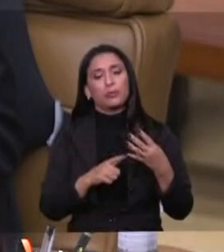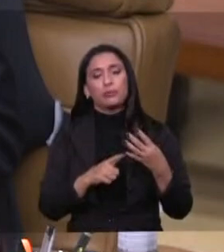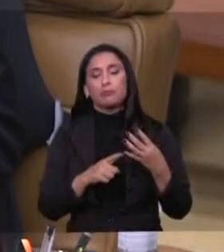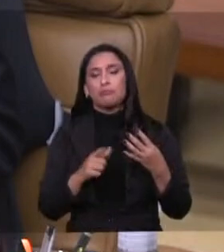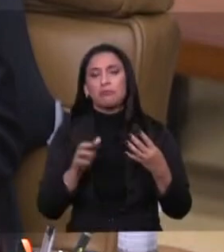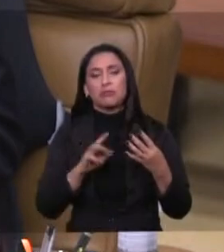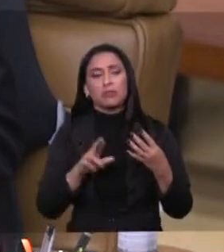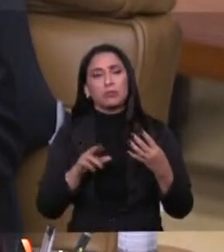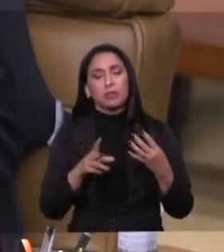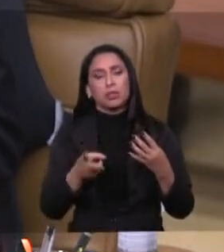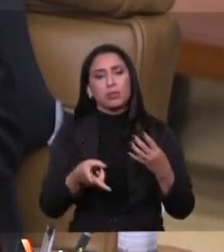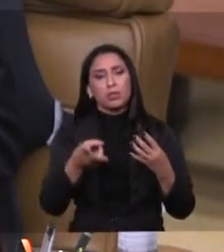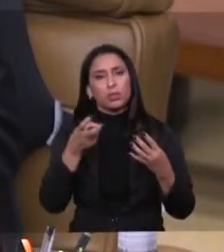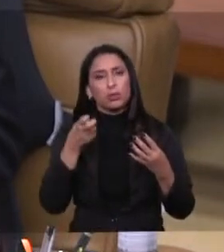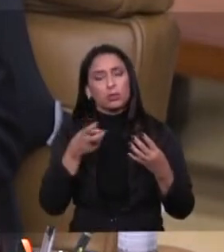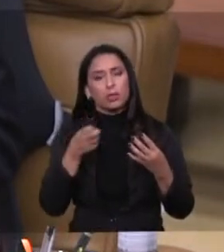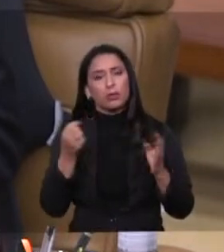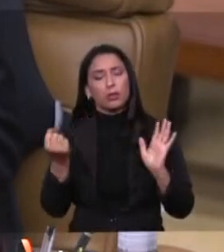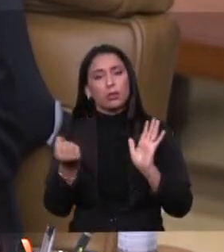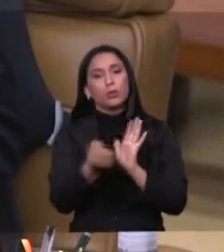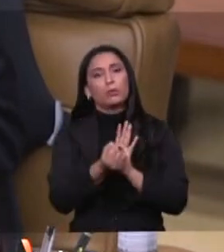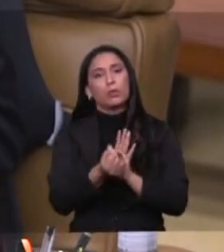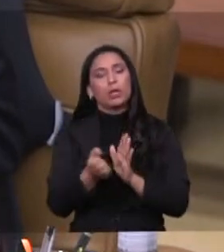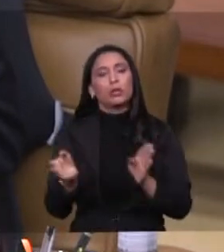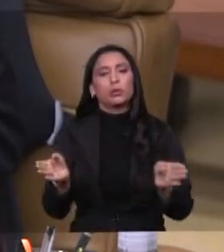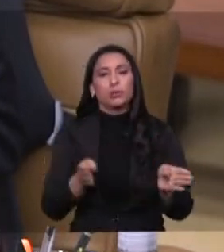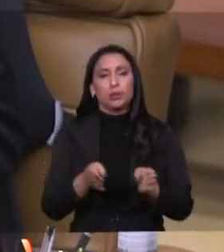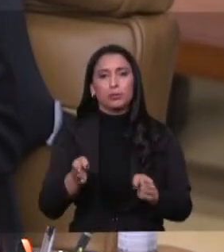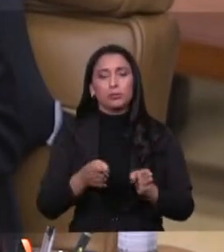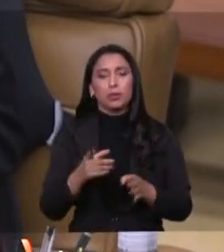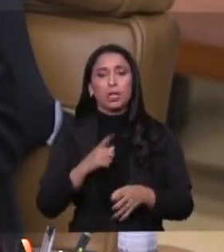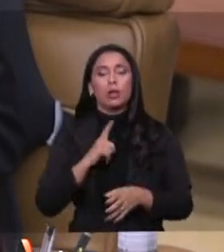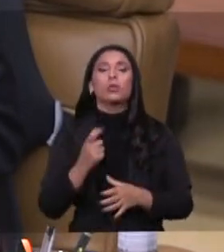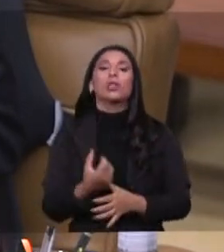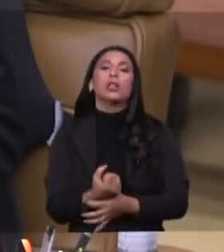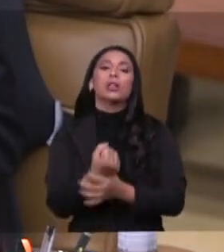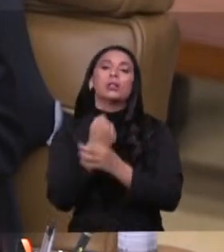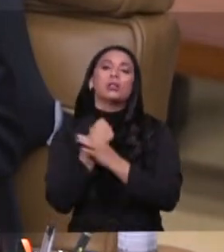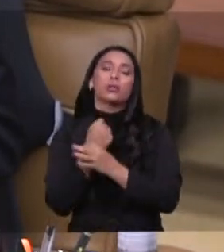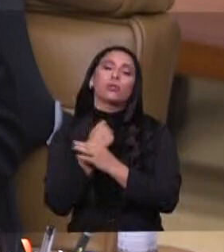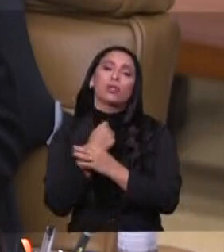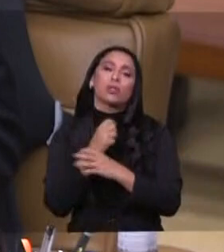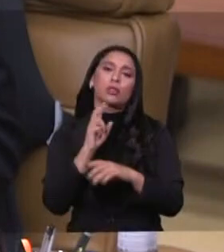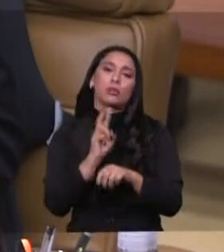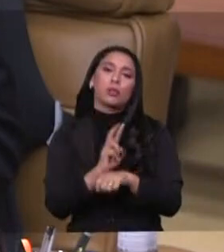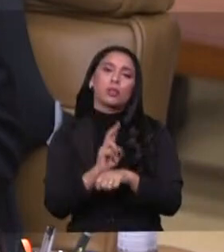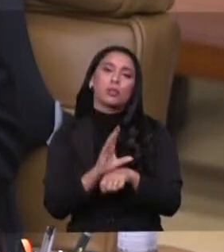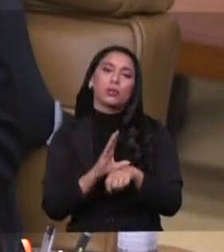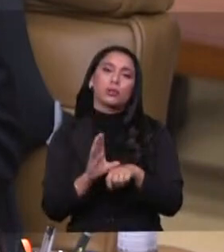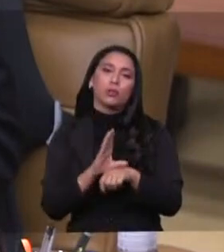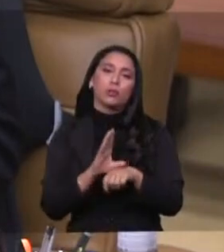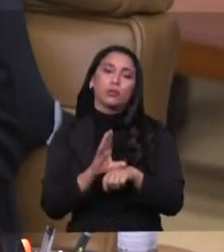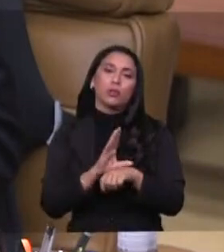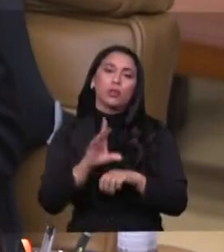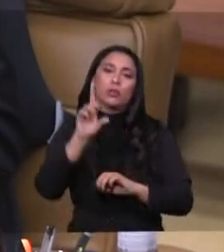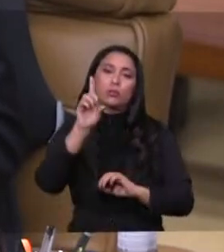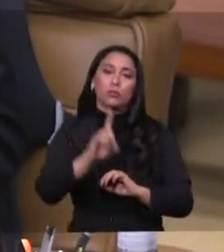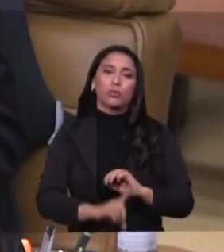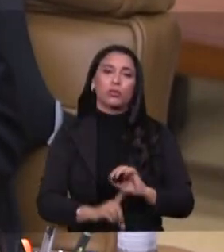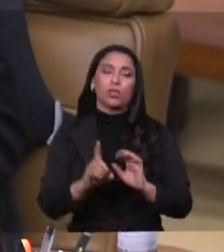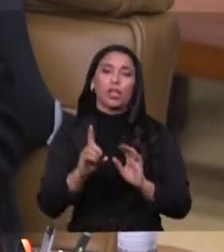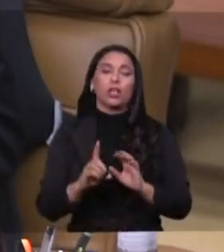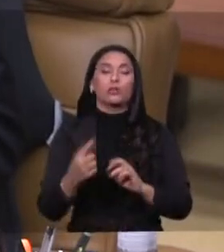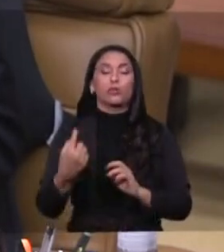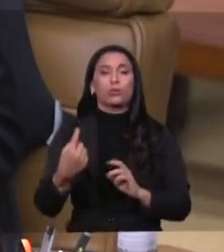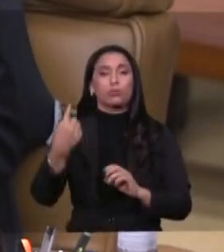não verificada a observância ao marco temporal, é assegurada a proteção constitucional aos direitos originários